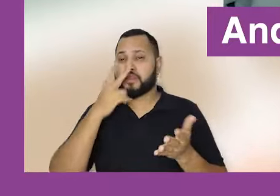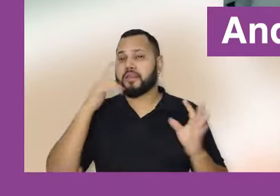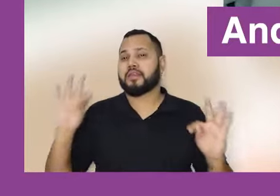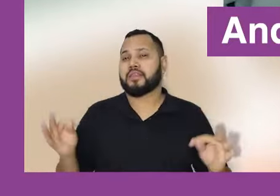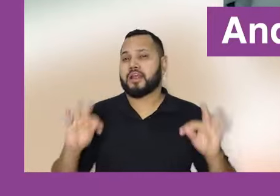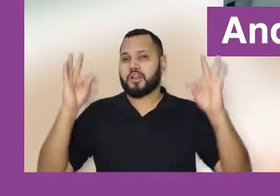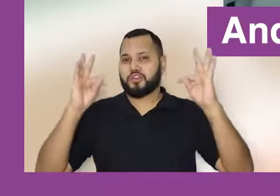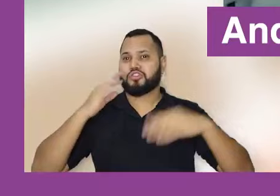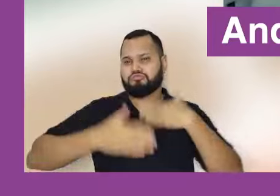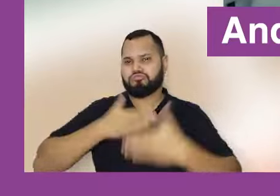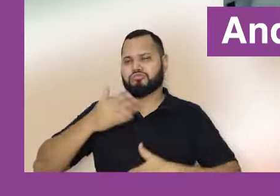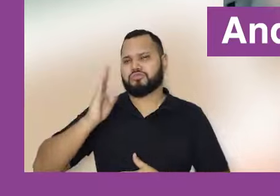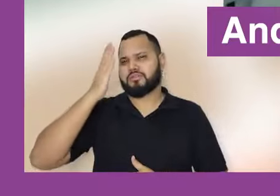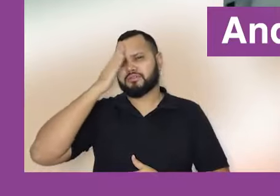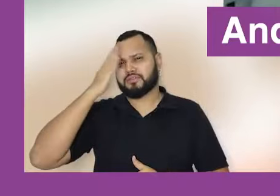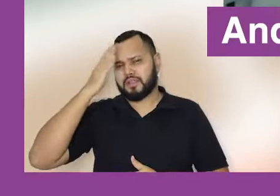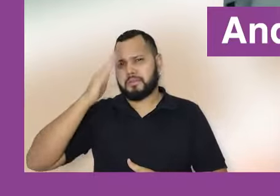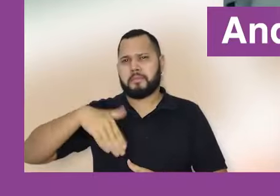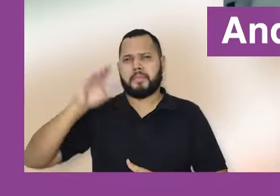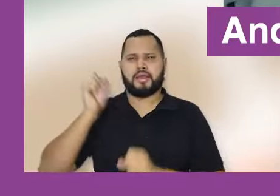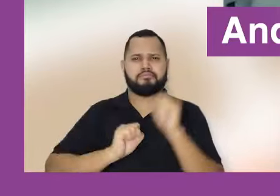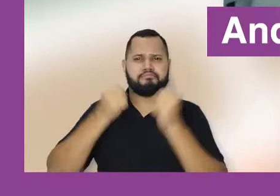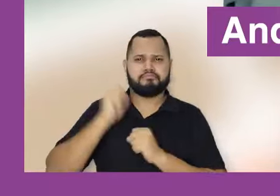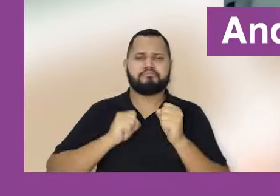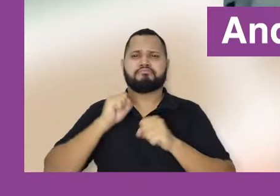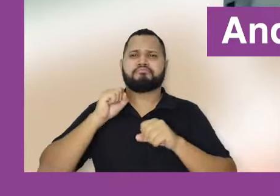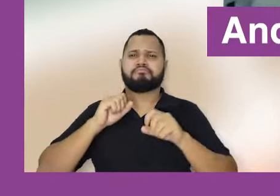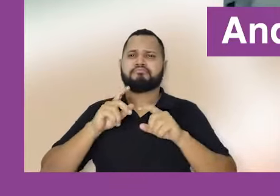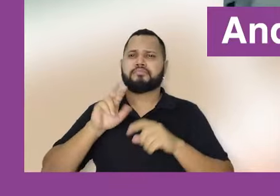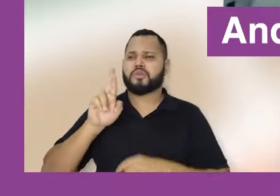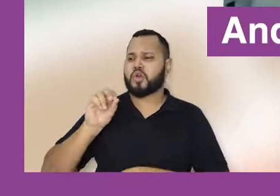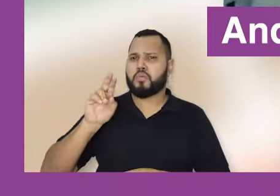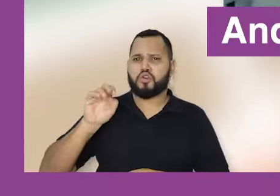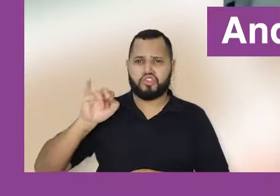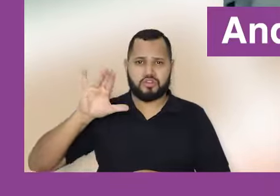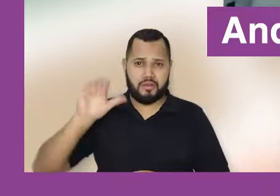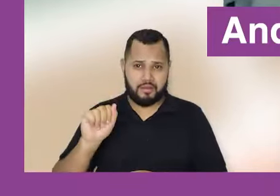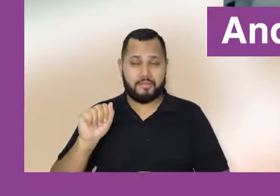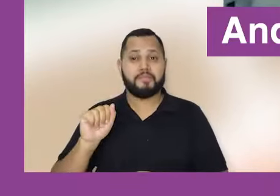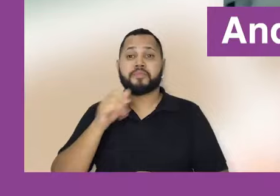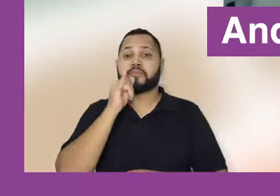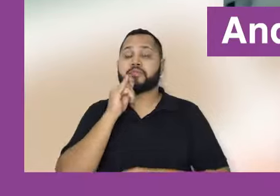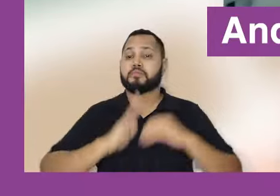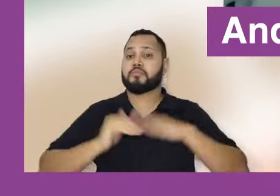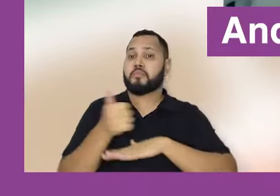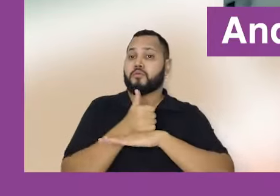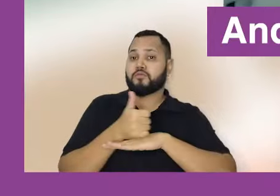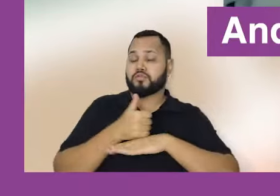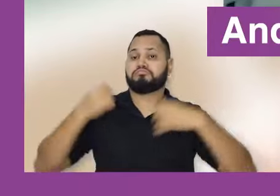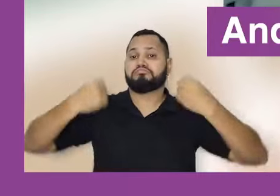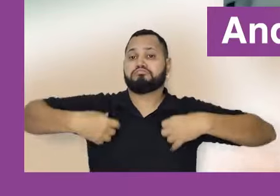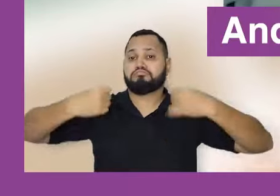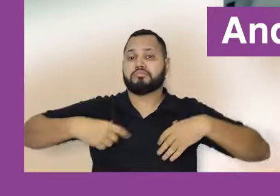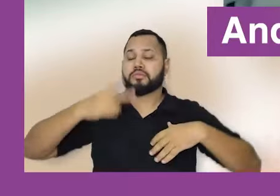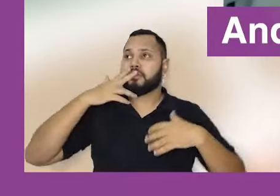tecnologicamente evoluída né com muito mais automação e tudo mais serão outras as profissões a gente fala muito disso né que